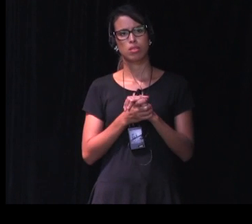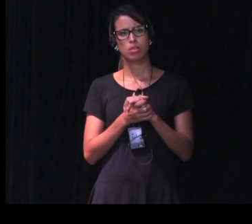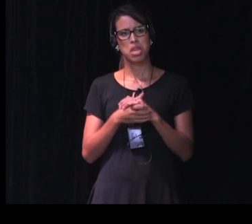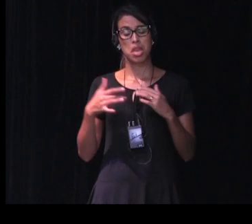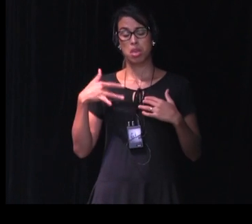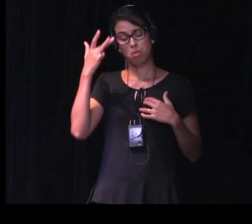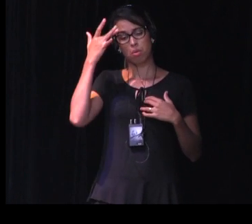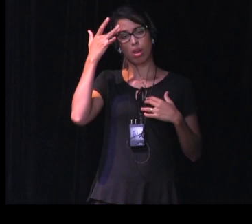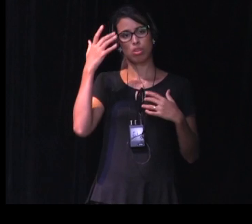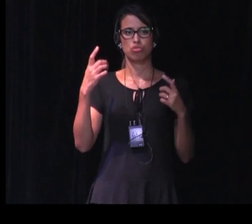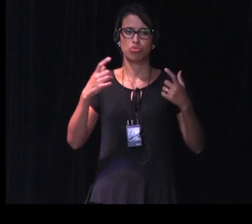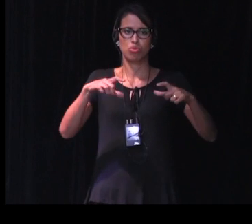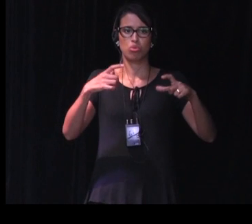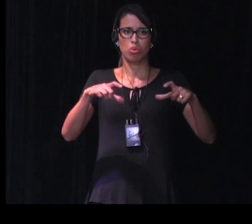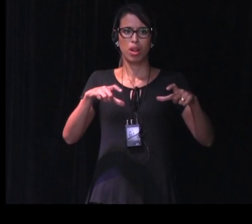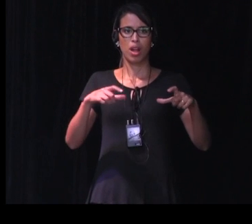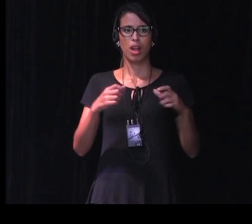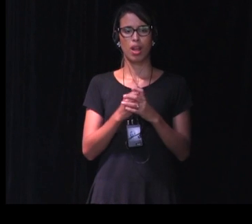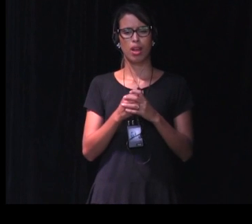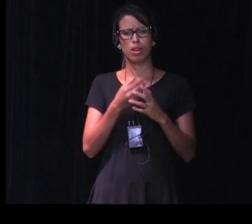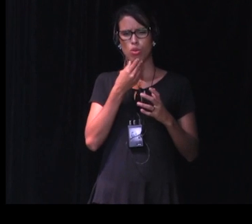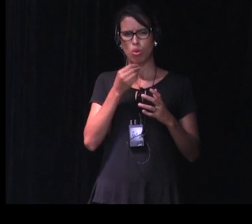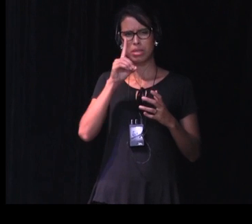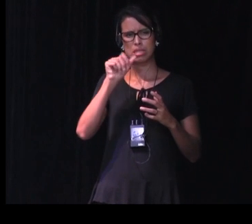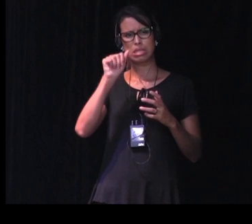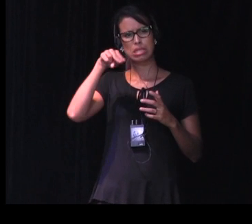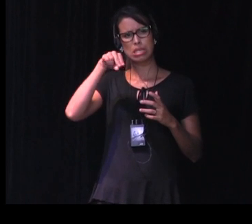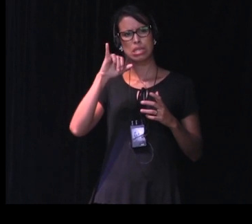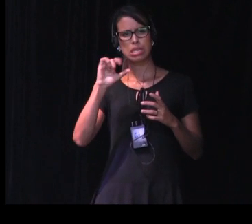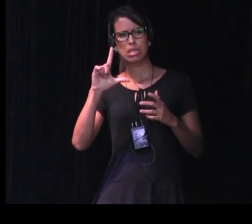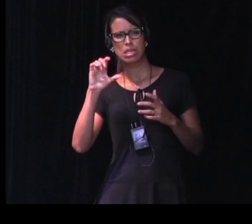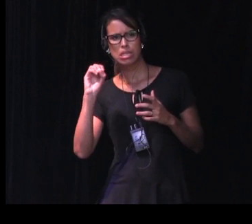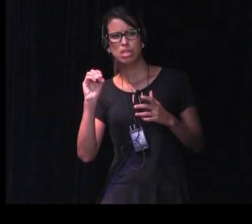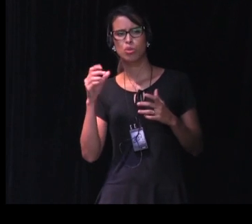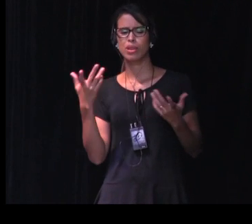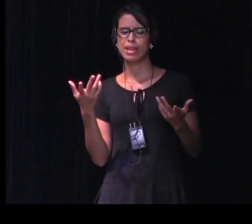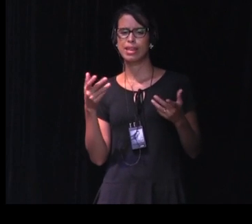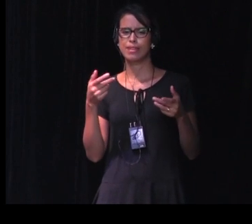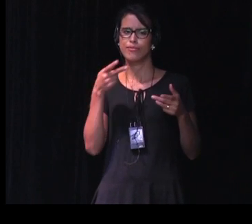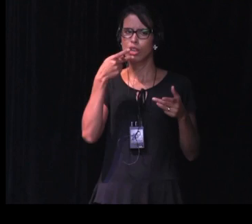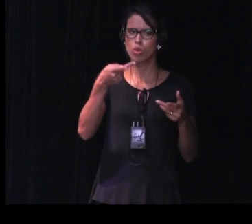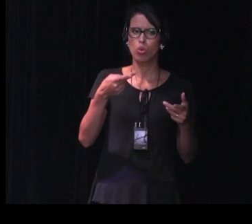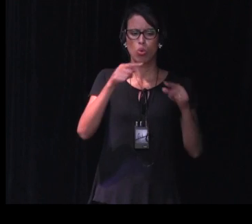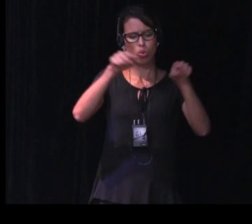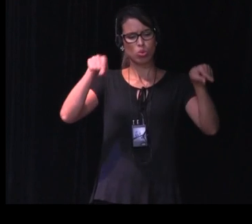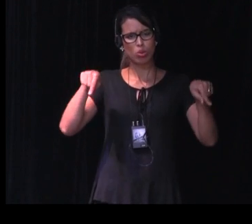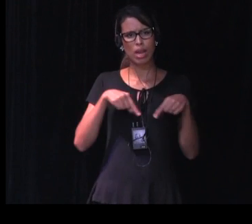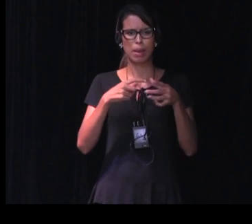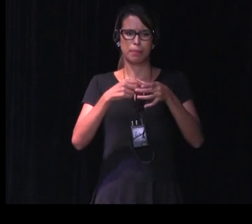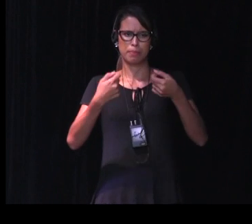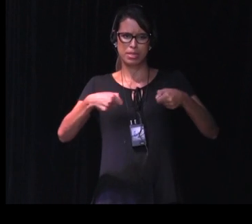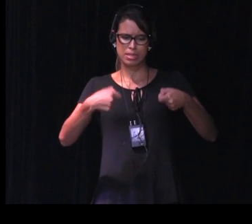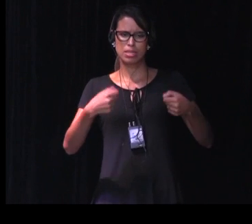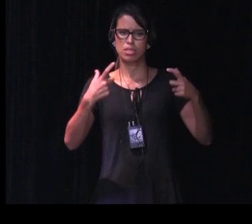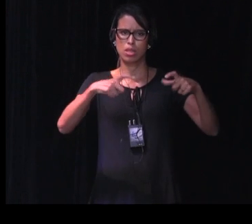Eu acho que é um lugar assim que o Danilo devia estar se referindo para dizer que o espaço público tem que ser um lugar